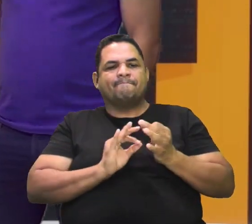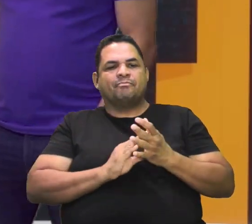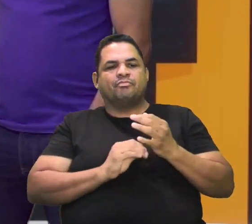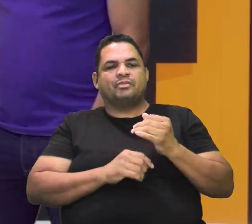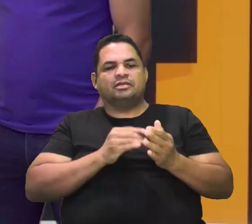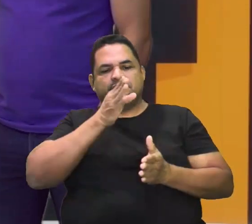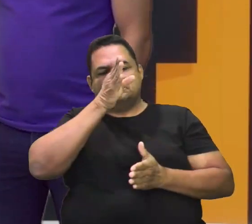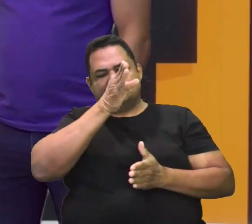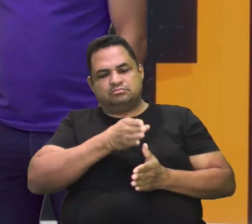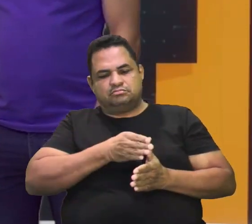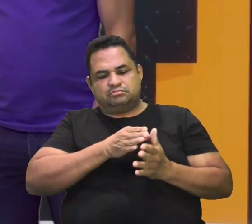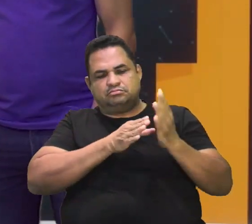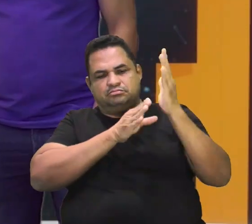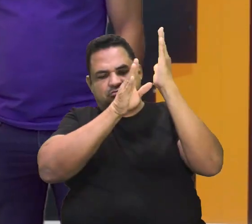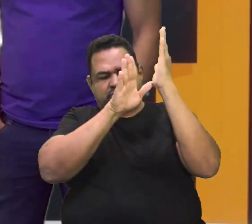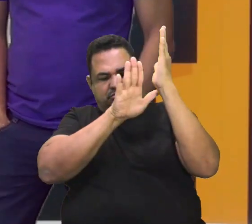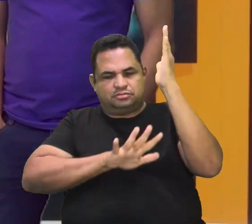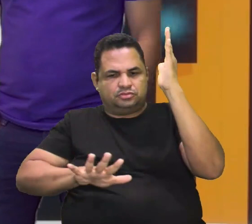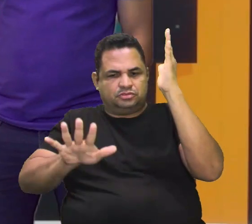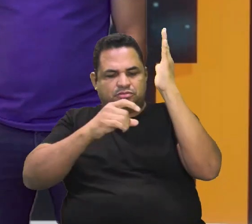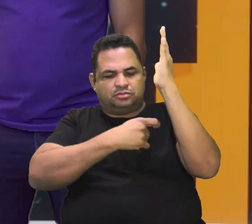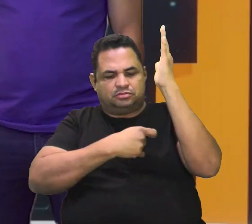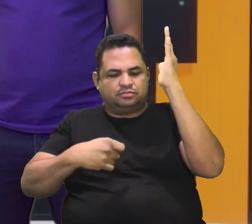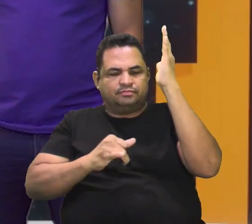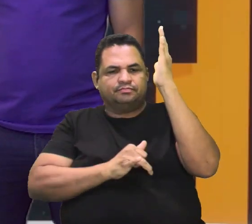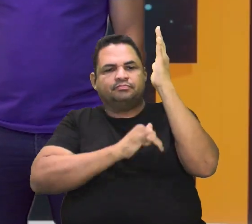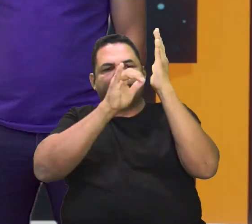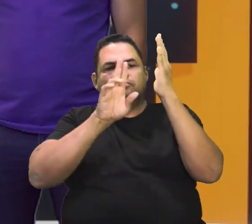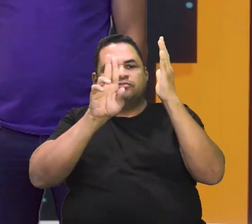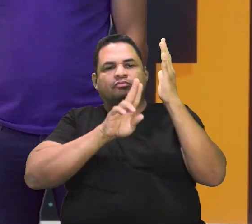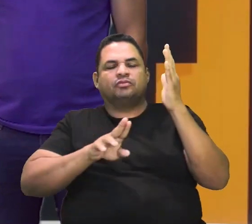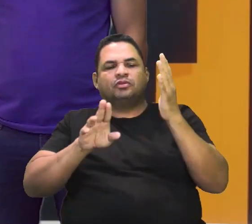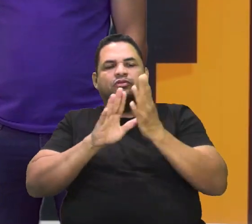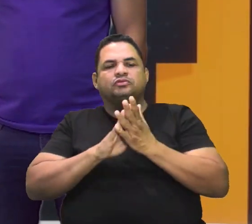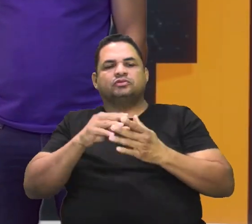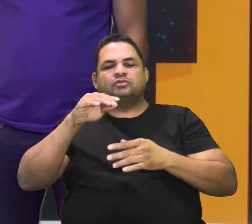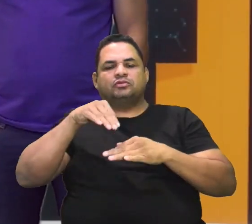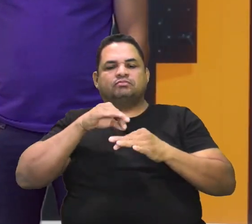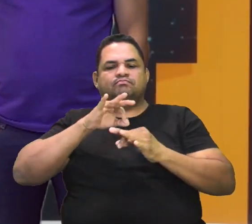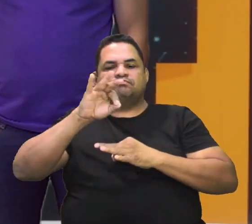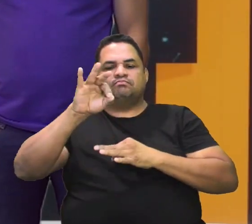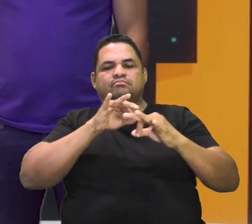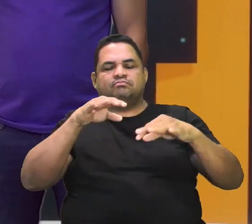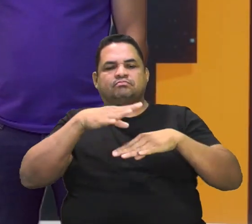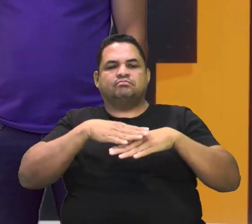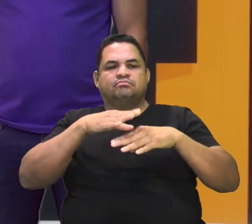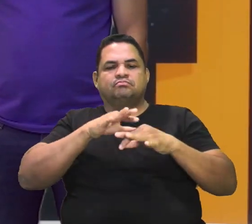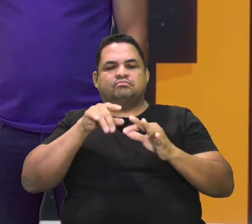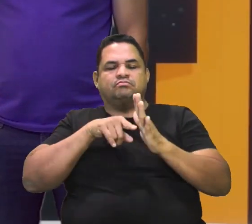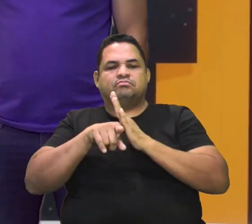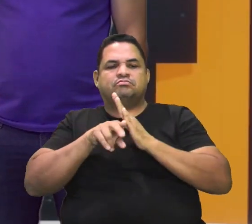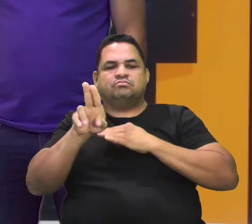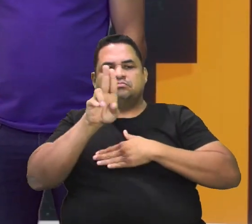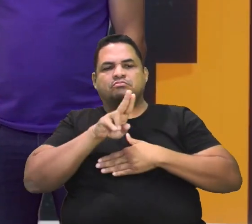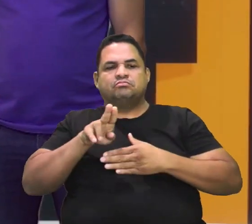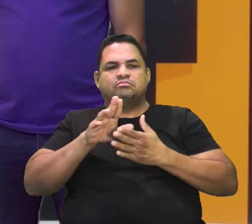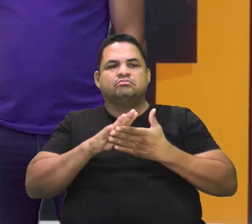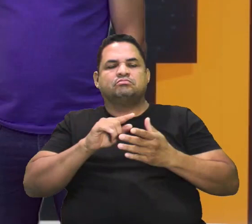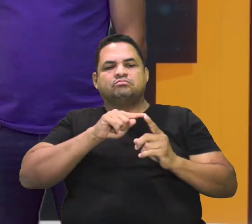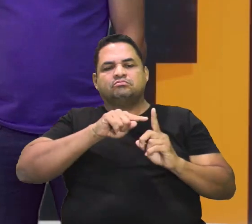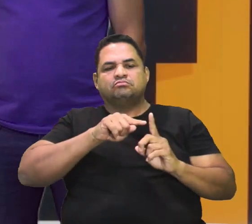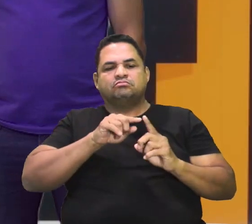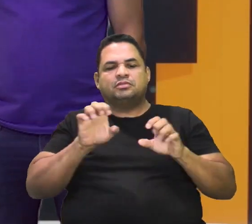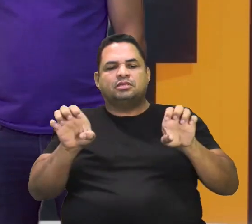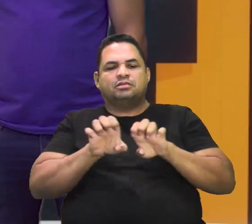coordenado ali, né? Usou um sistema cartesiano, então usou a geometria analítica, então a gente pode também usar a equação da circunferência